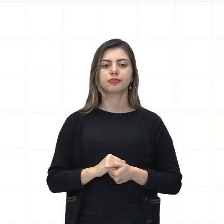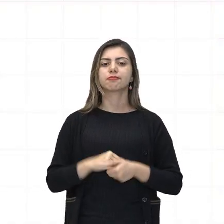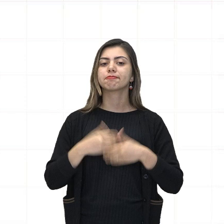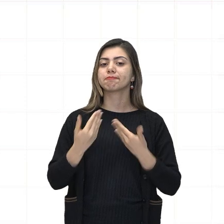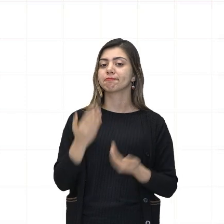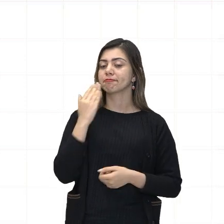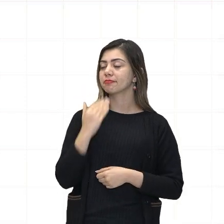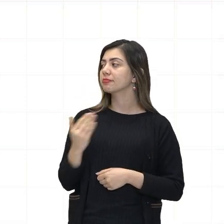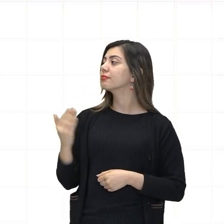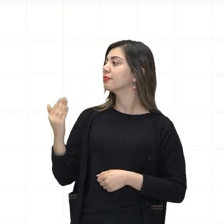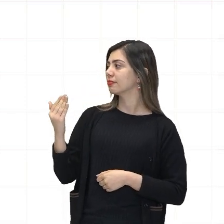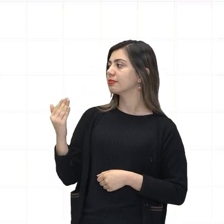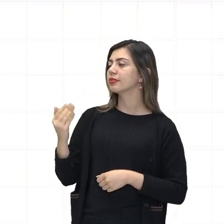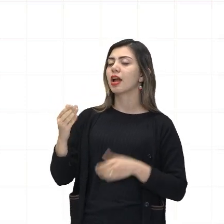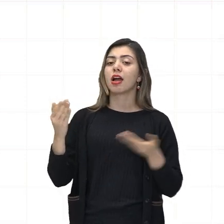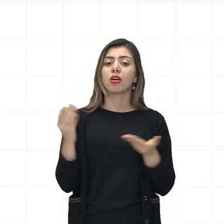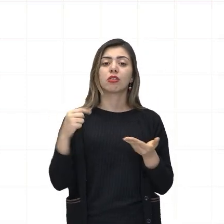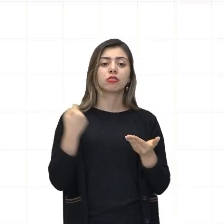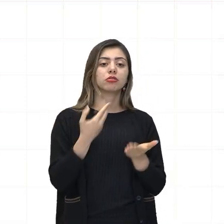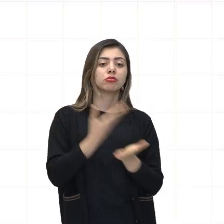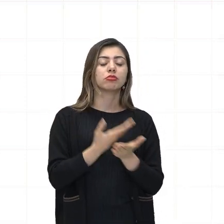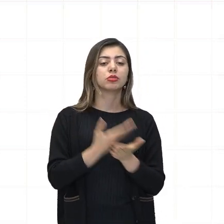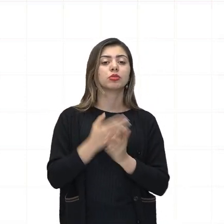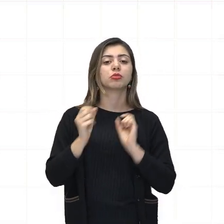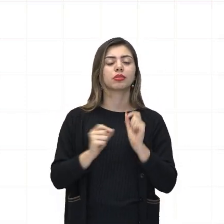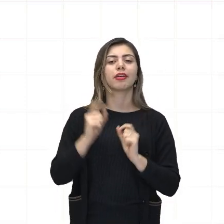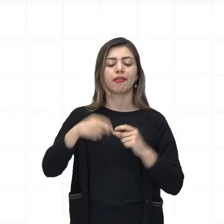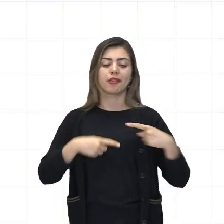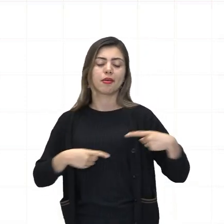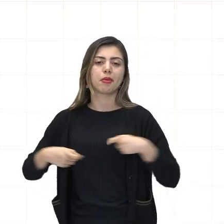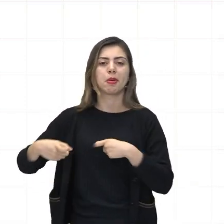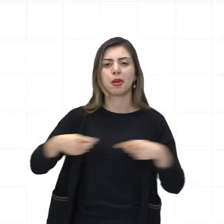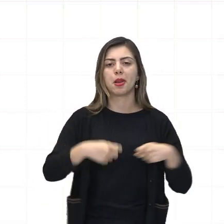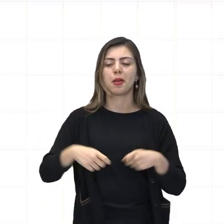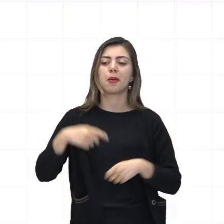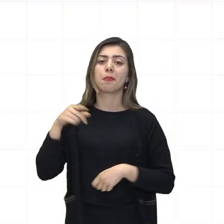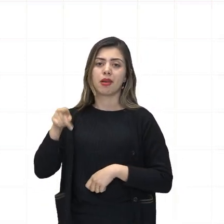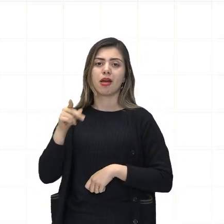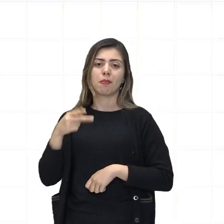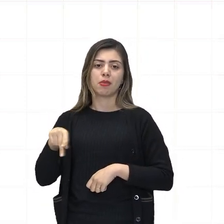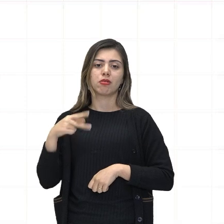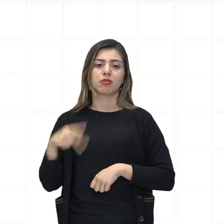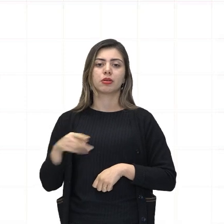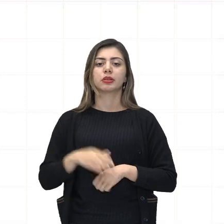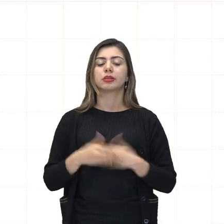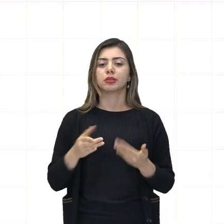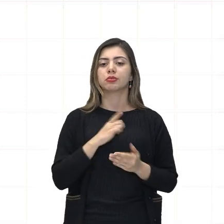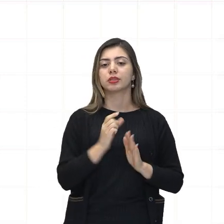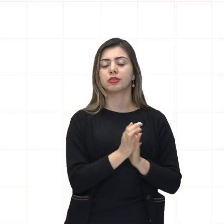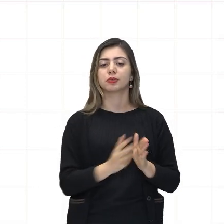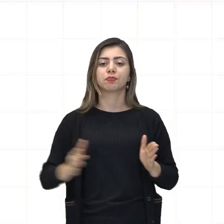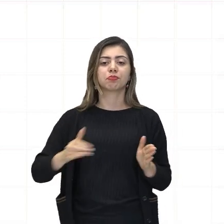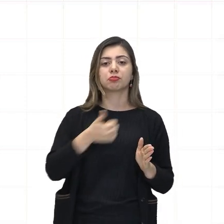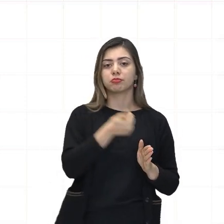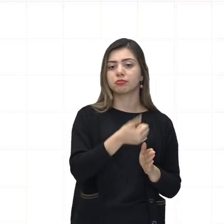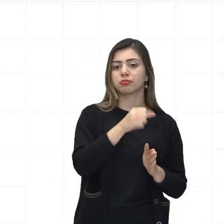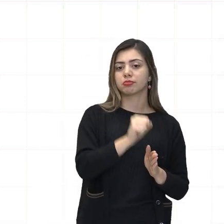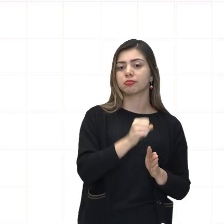Falaremos um pouquinho sobre a Guerra do Paraguai. Vamos lá, gente. A Guerra do Paraguai, que ocorreu entre os anos de